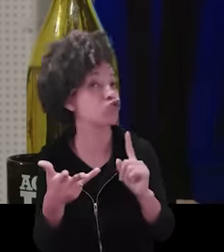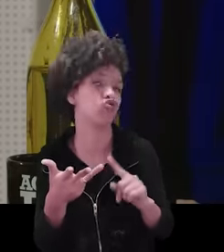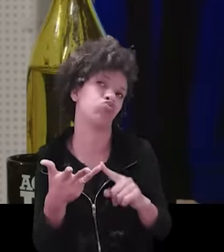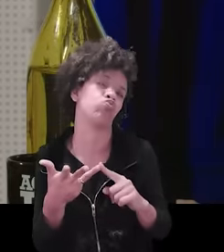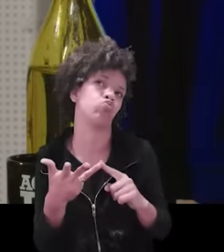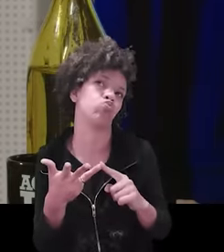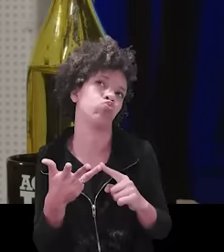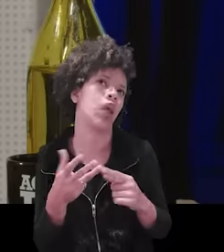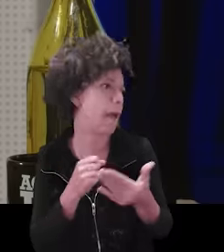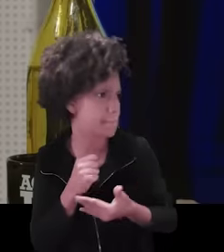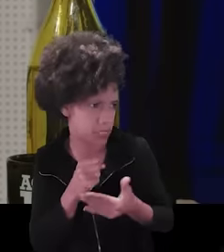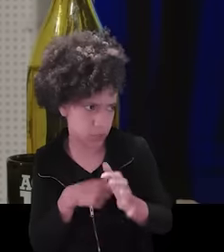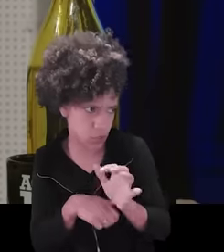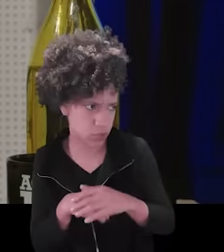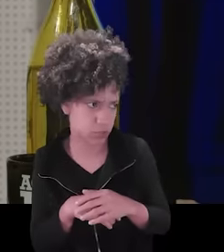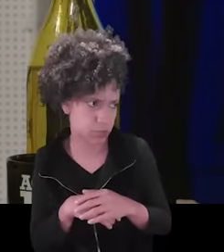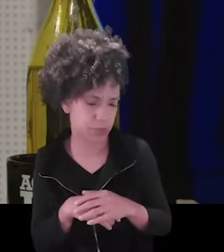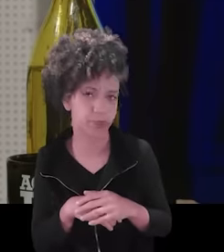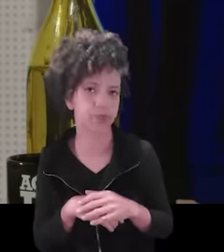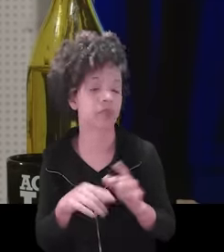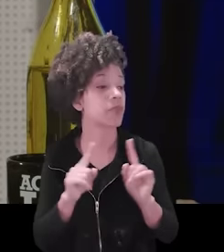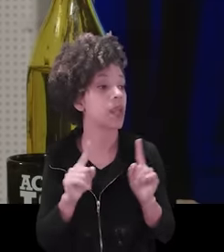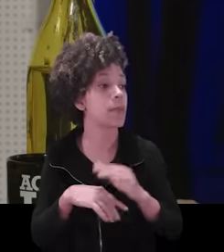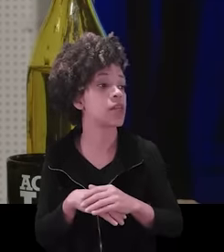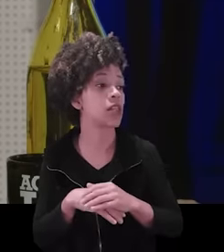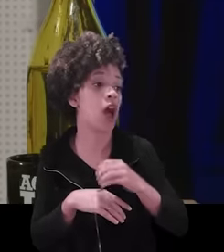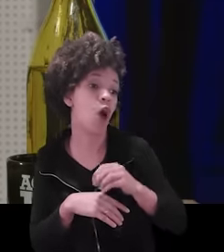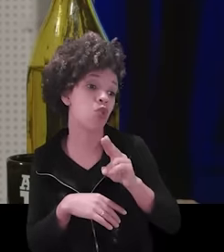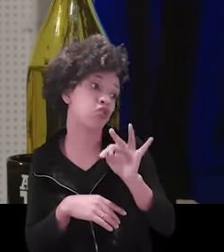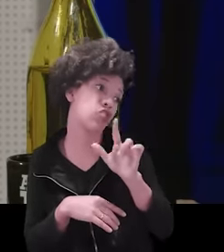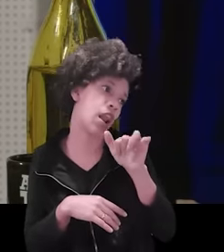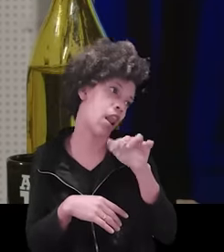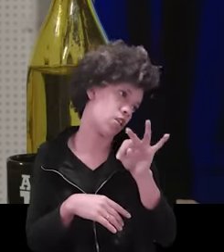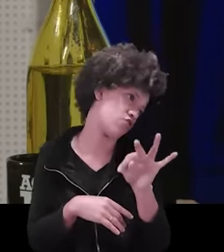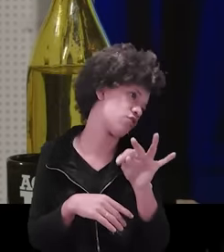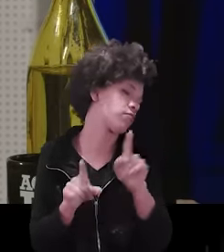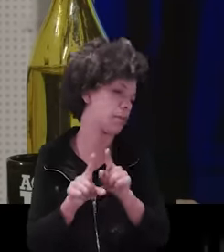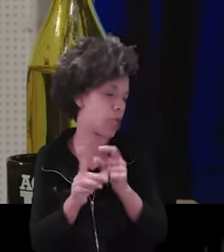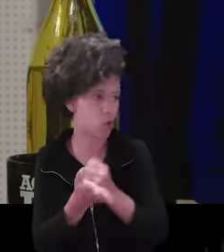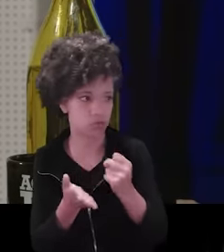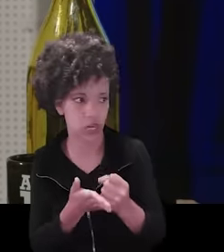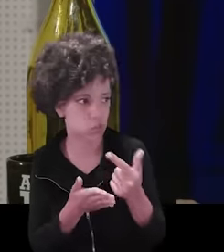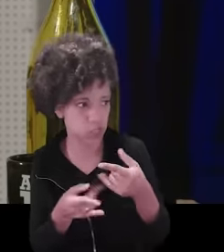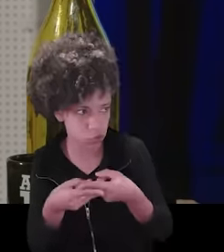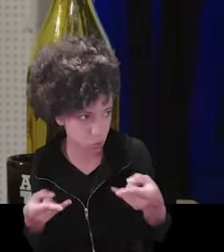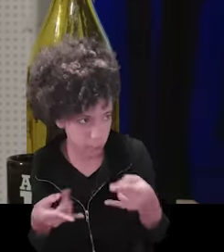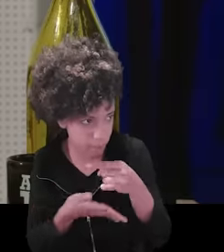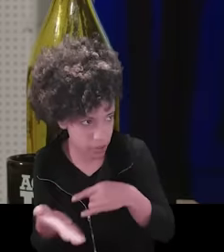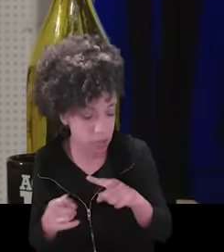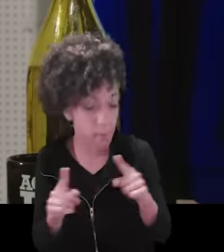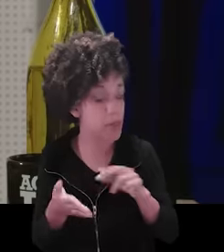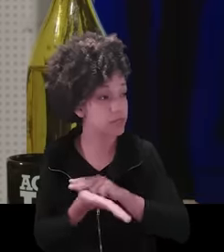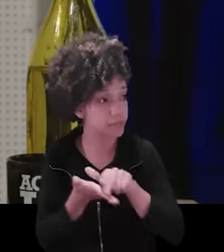restaurante é basicamente isso e outlet outlet Eles contratam também mesmo quem não tem documento